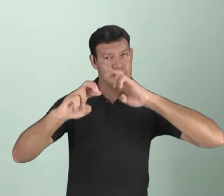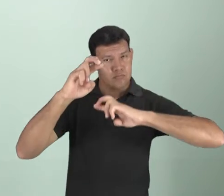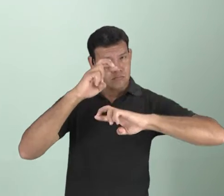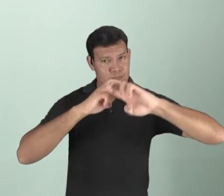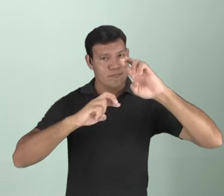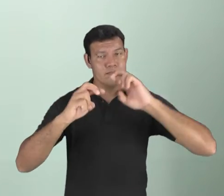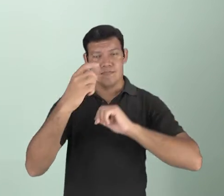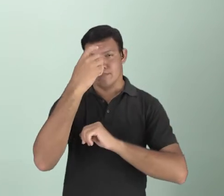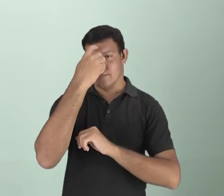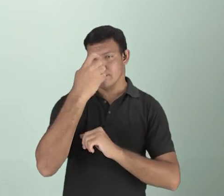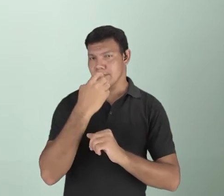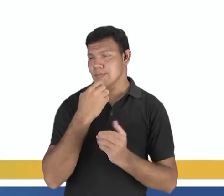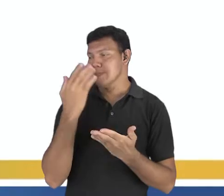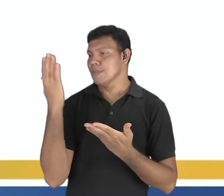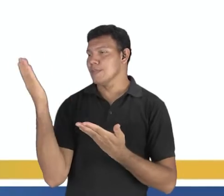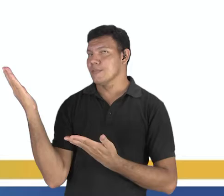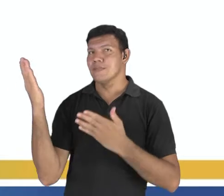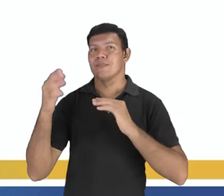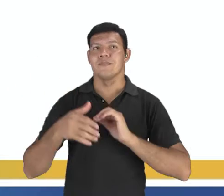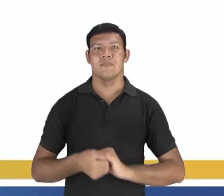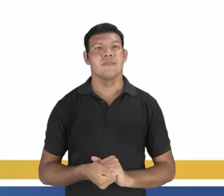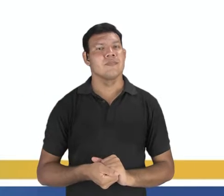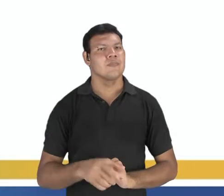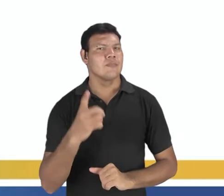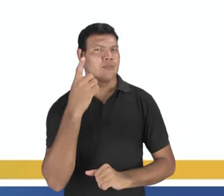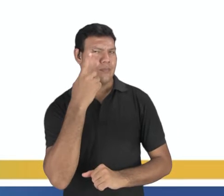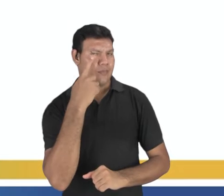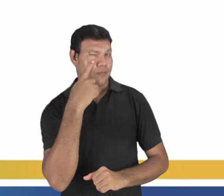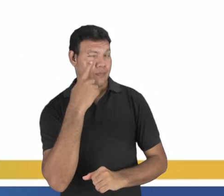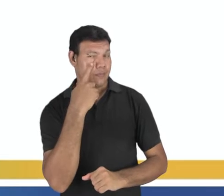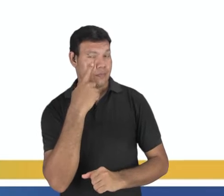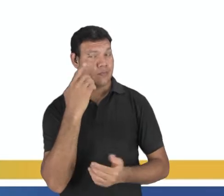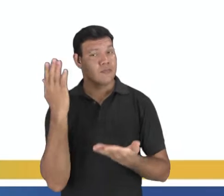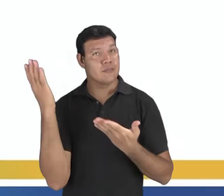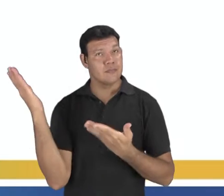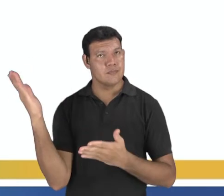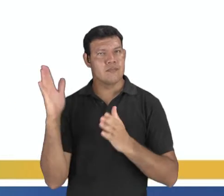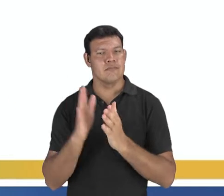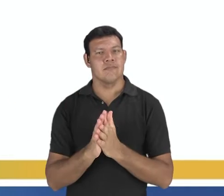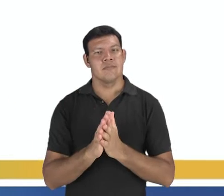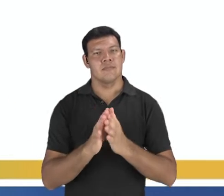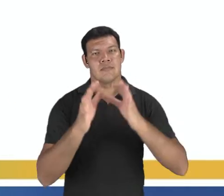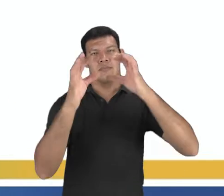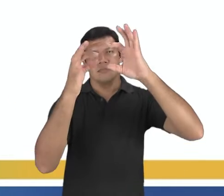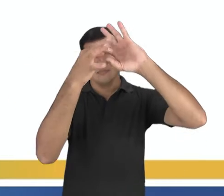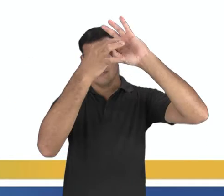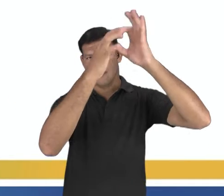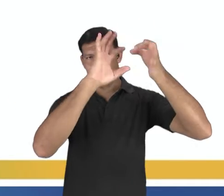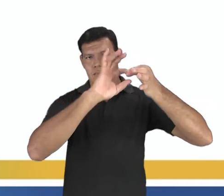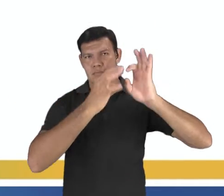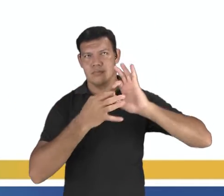a imagem seguinte. Vocês estão visualizando aí um ciclo que